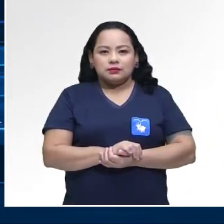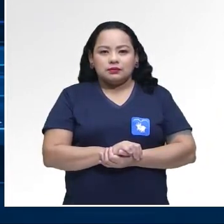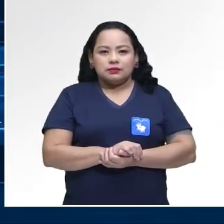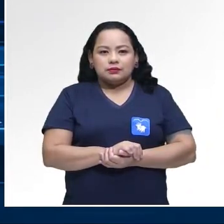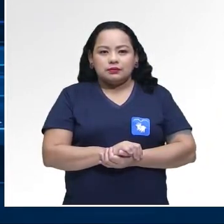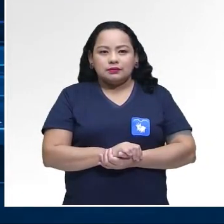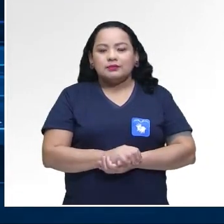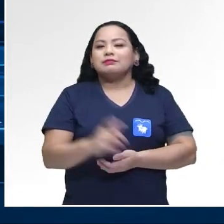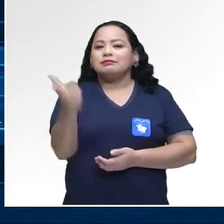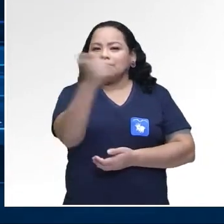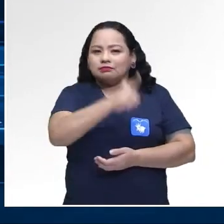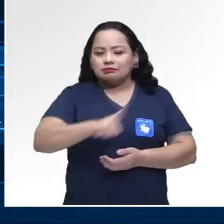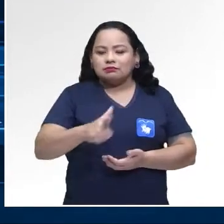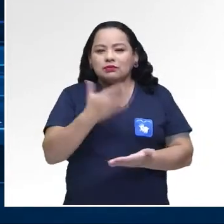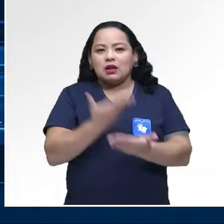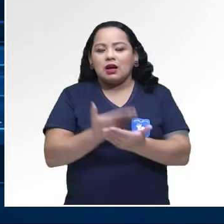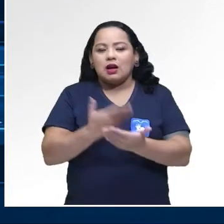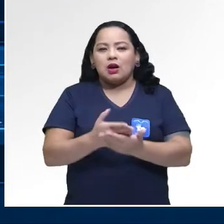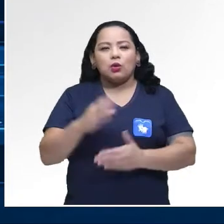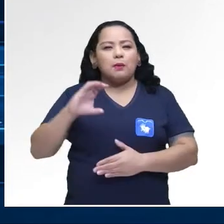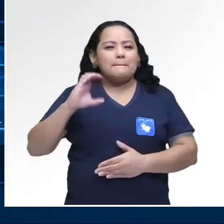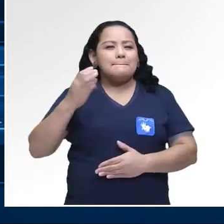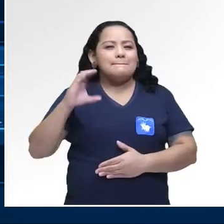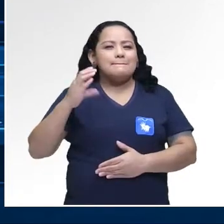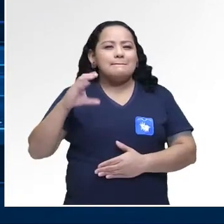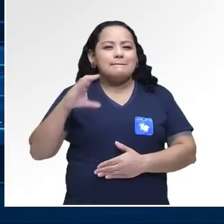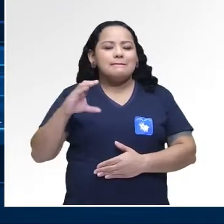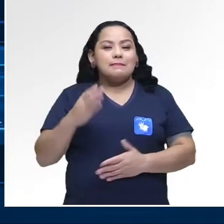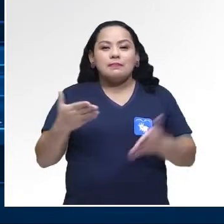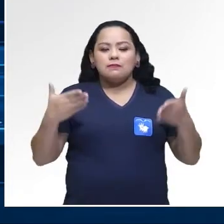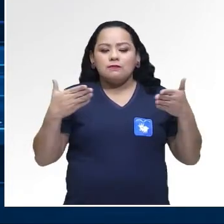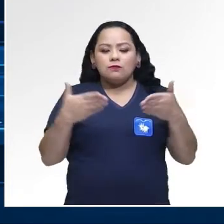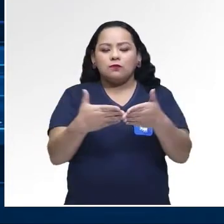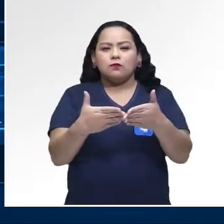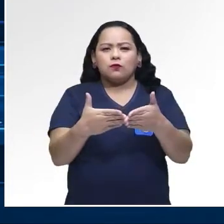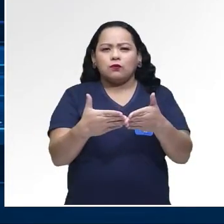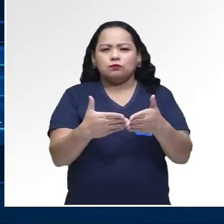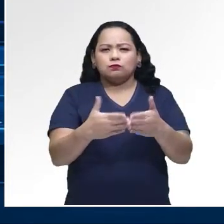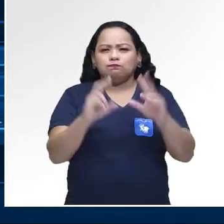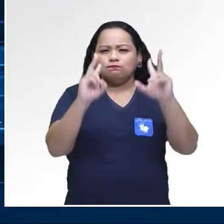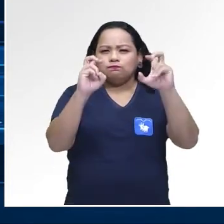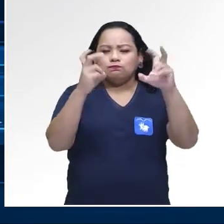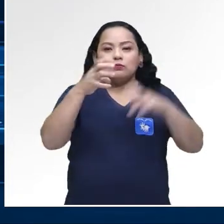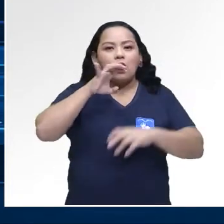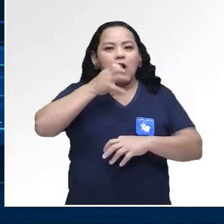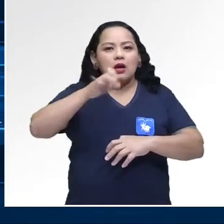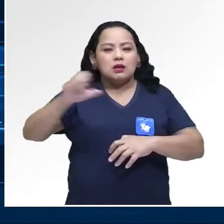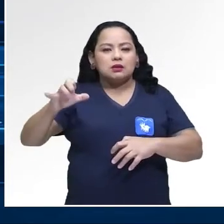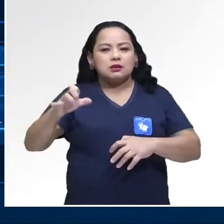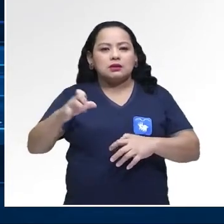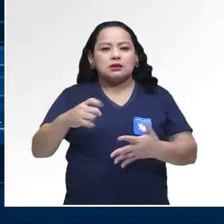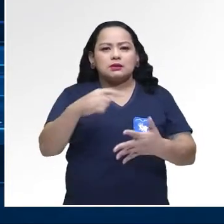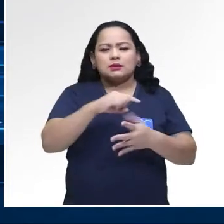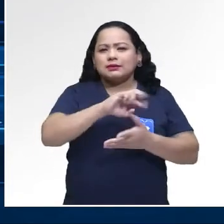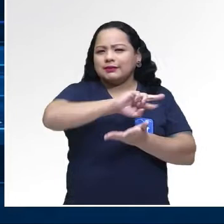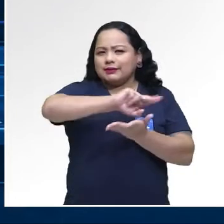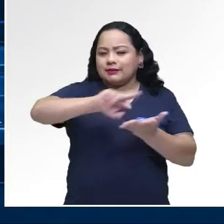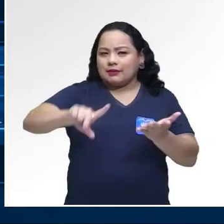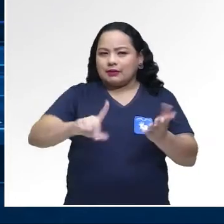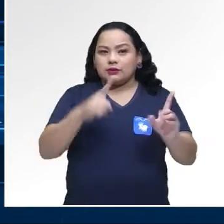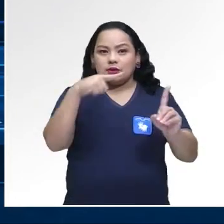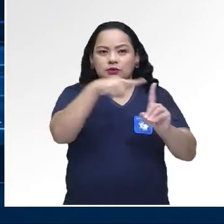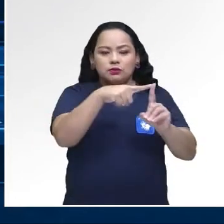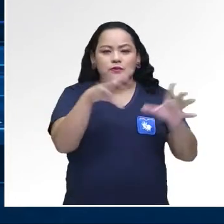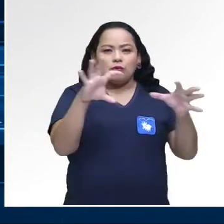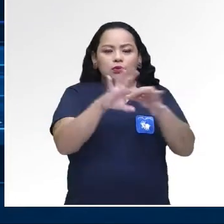Vamos continuar aí a nossa aula de ciências. Vamos continuar falando sobre eletricidade, eletrodinâmica, né? Agora a